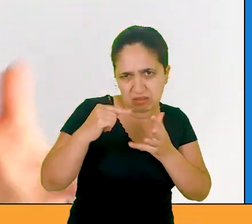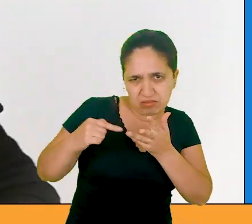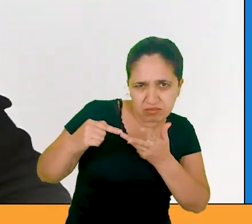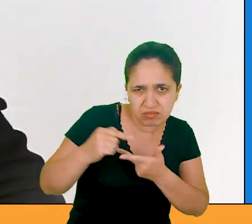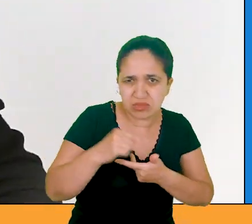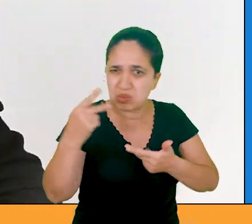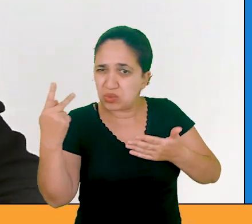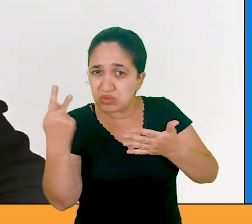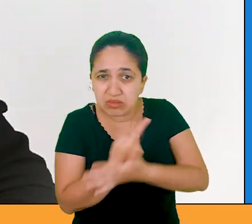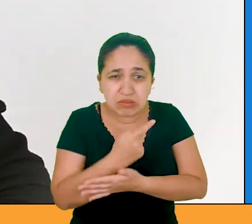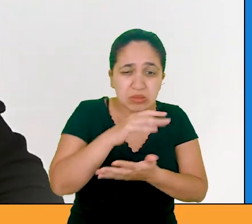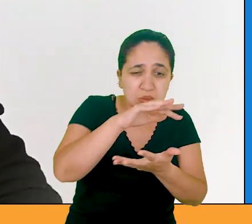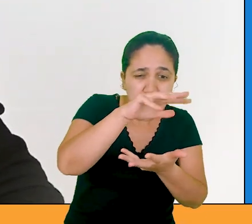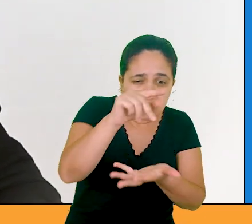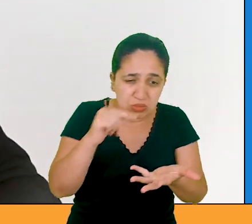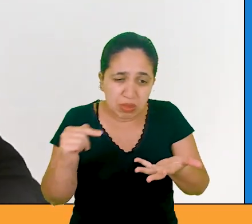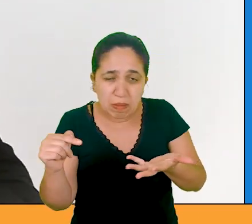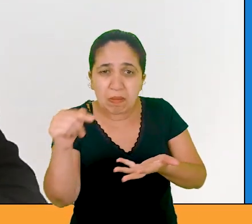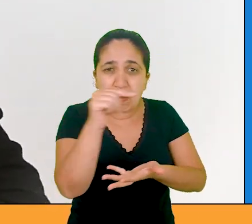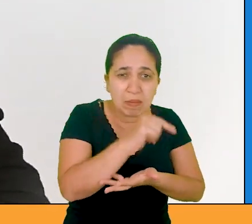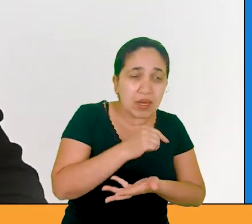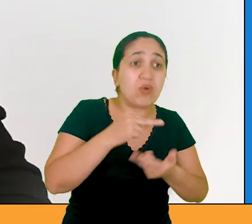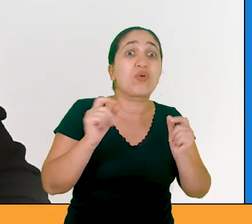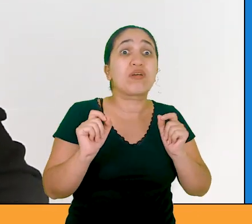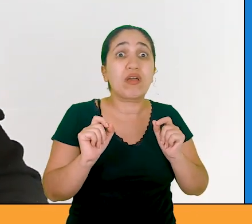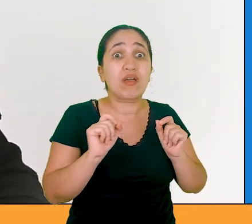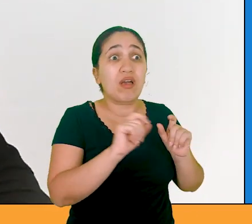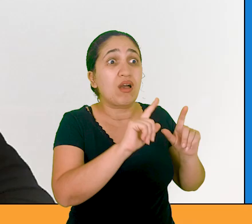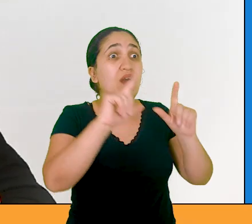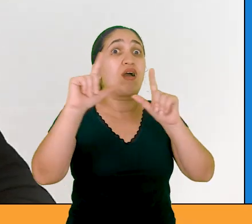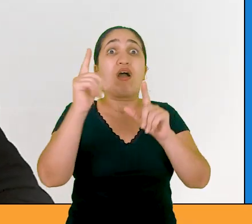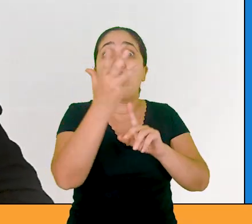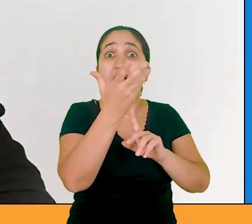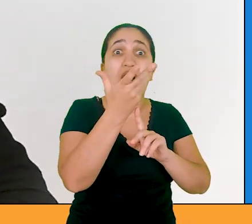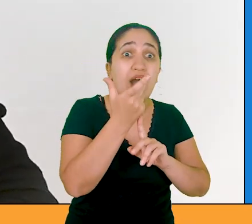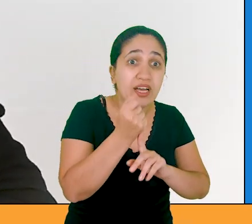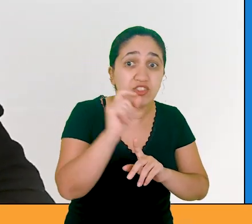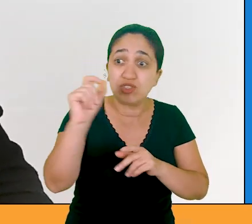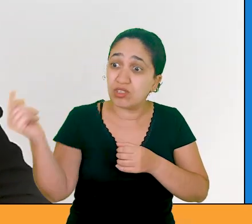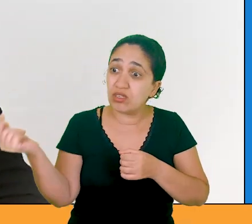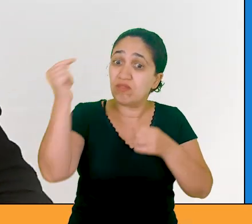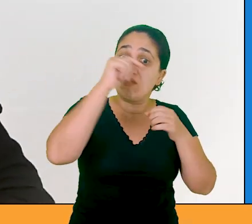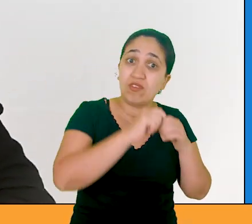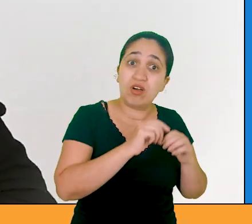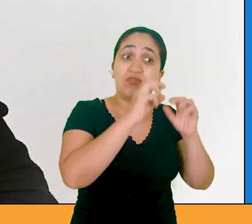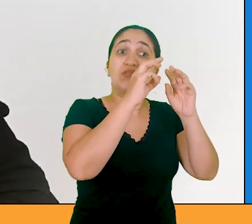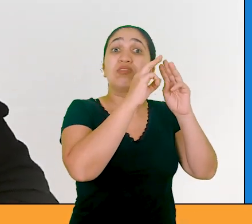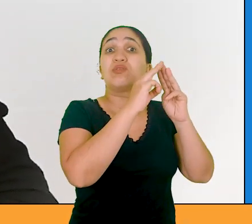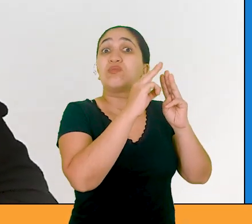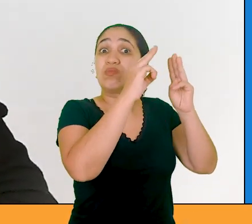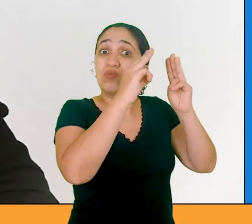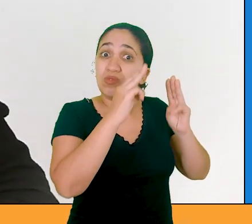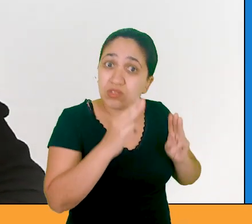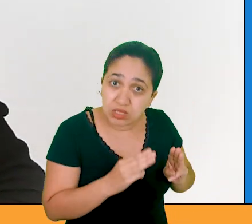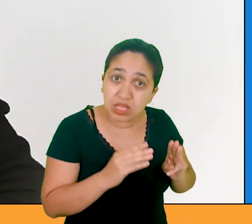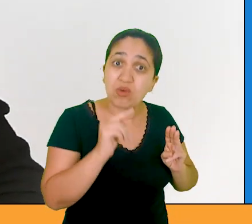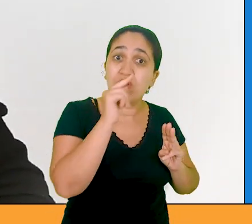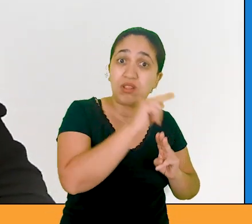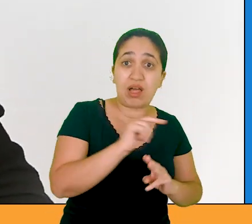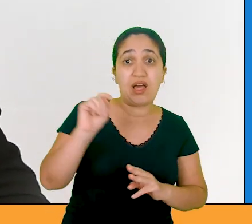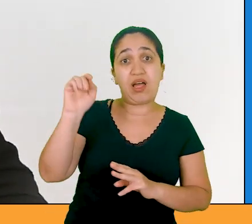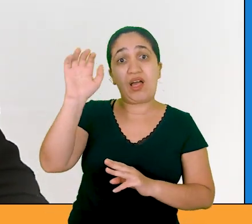que tem acontecido pelo mundo, né, obras de arte retornando a museus em